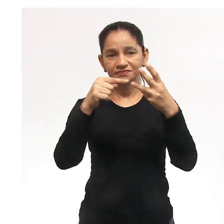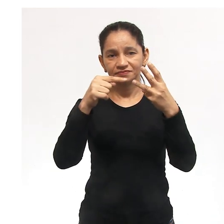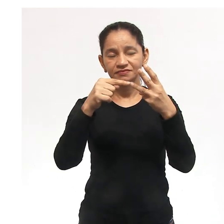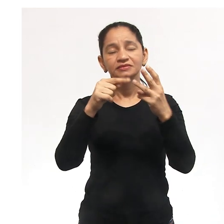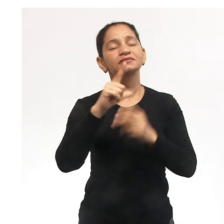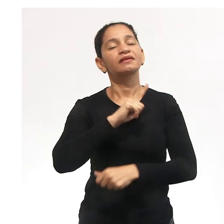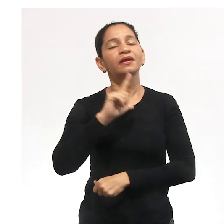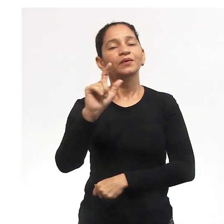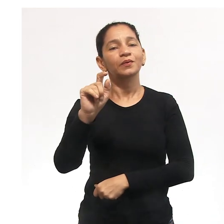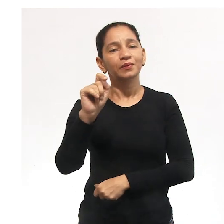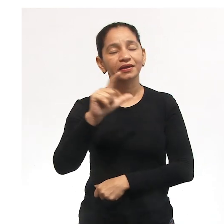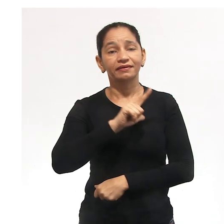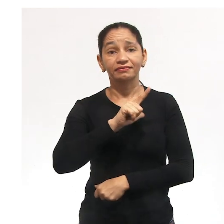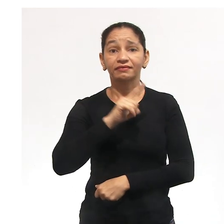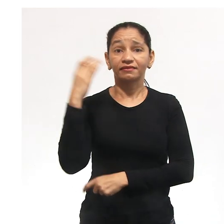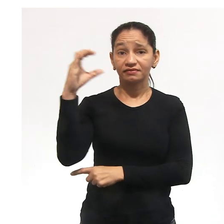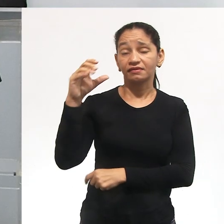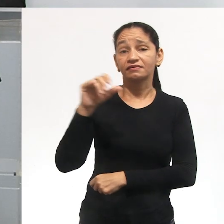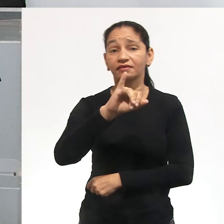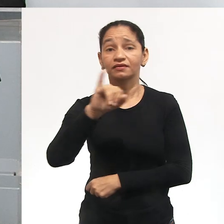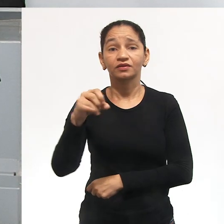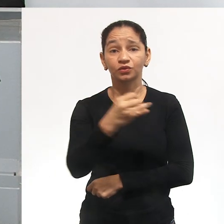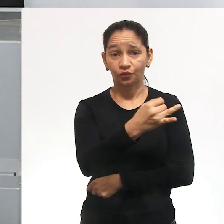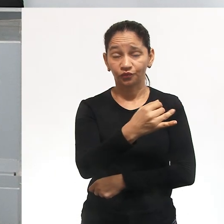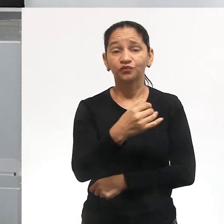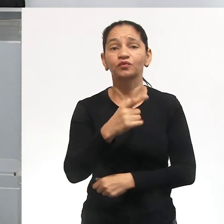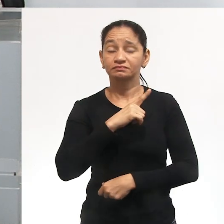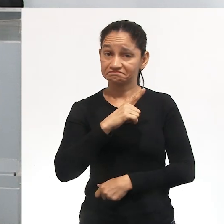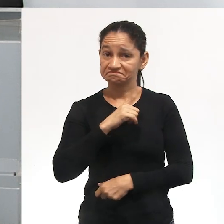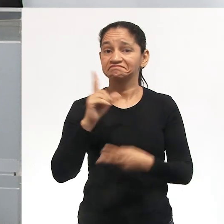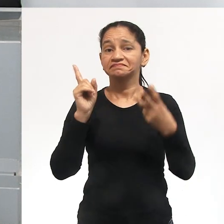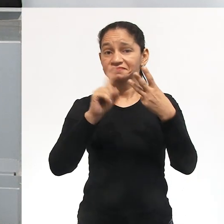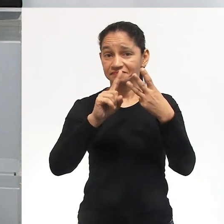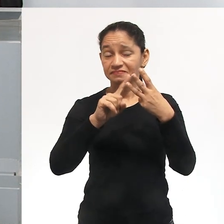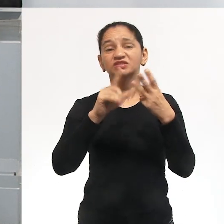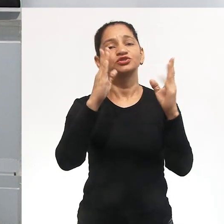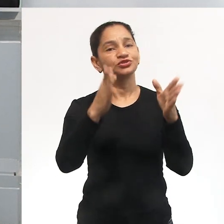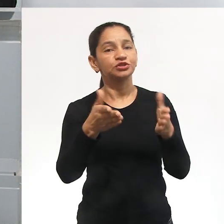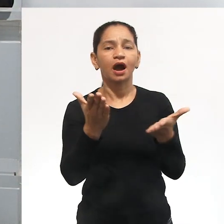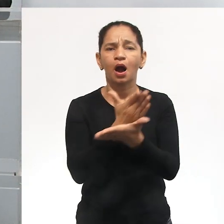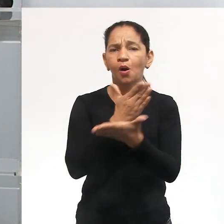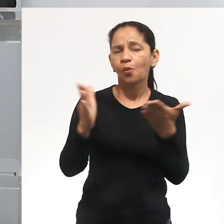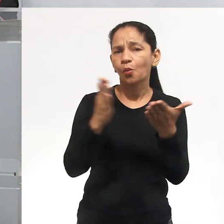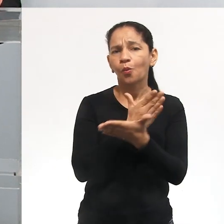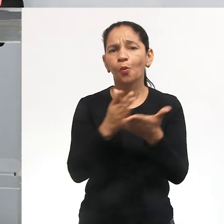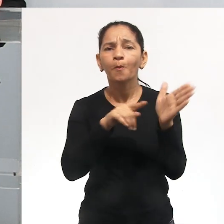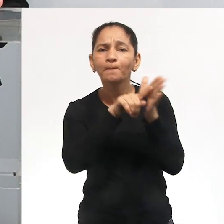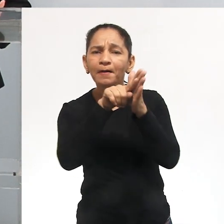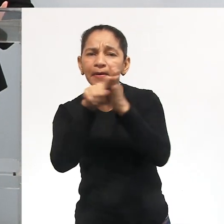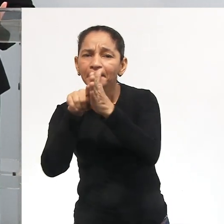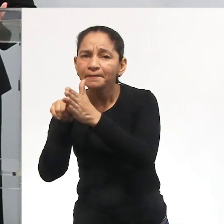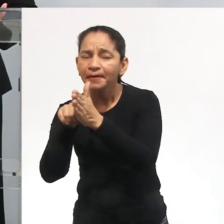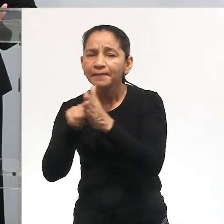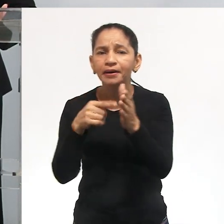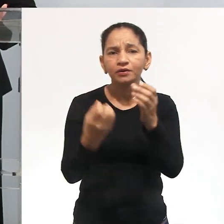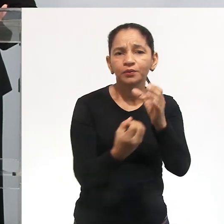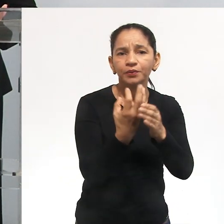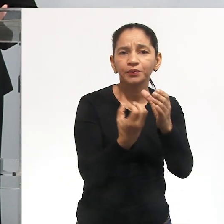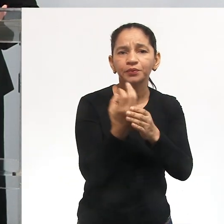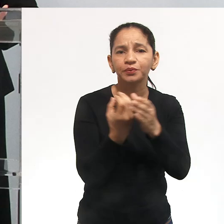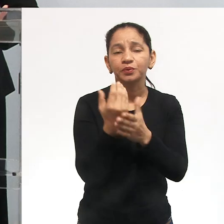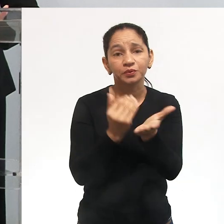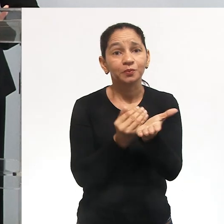aprendemos a ciência moderna, né? Falamos dos pesquisadores que nos apresentaram os fundamentos,